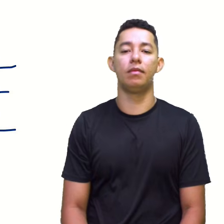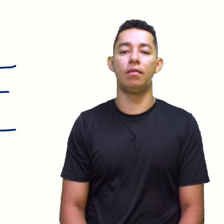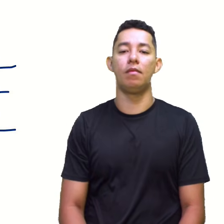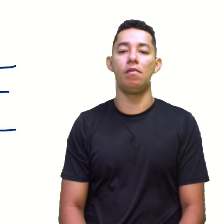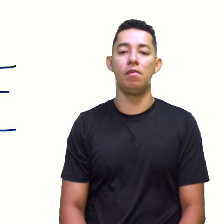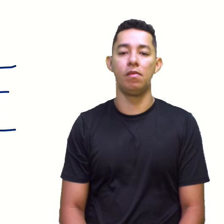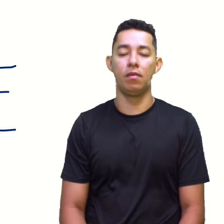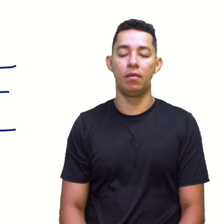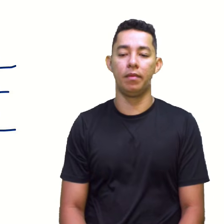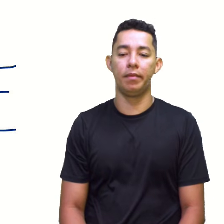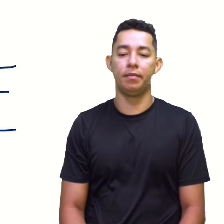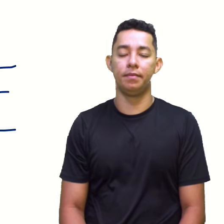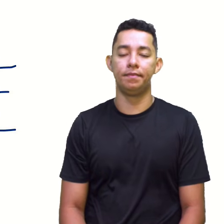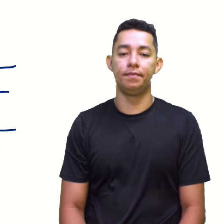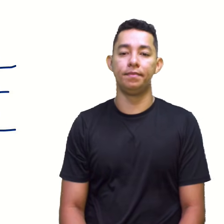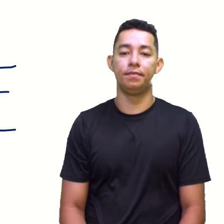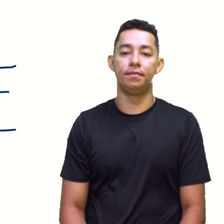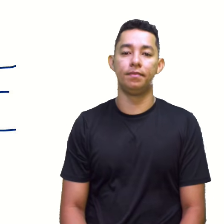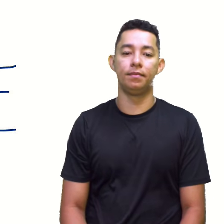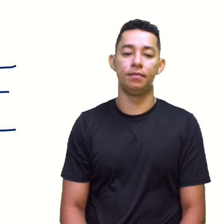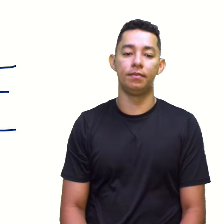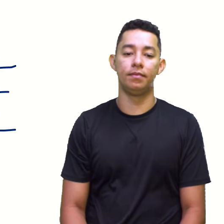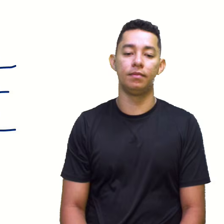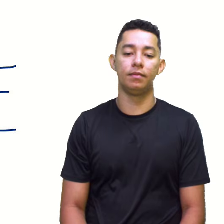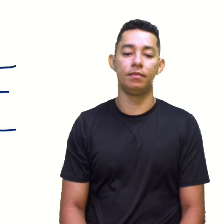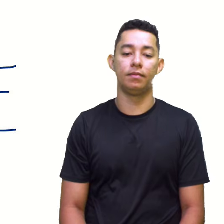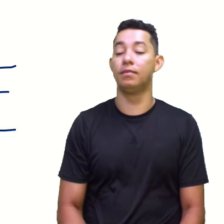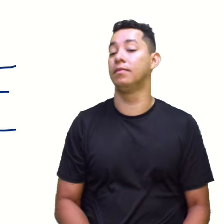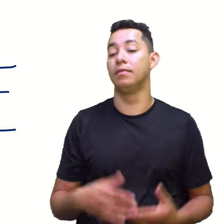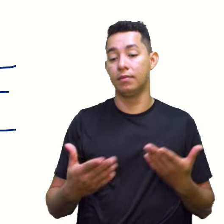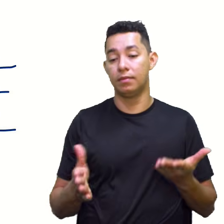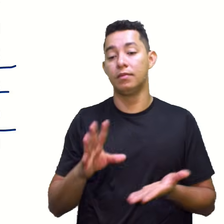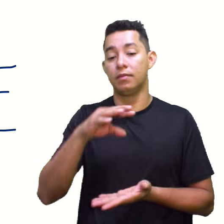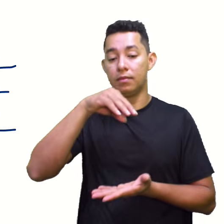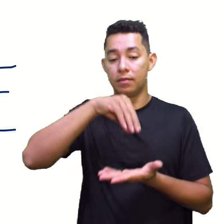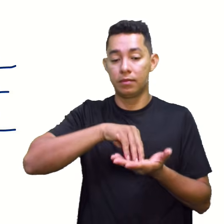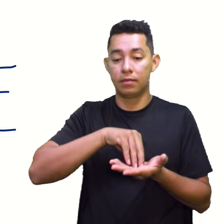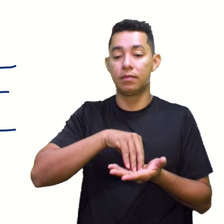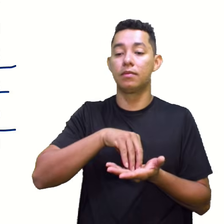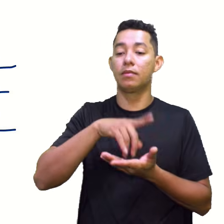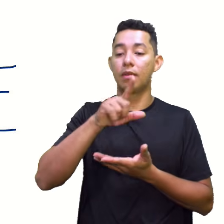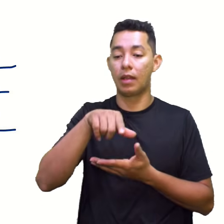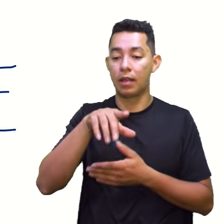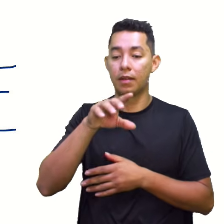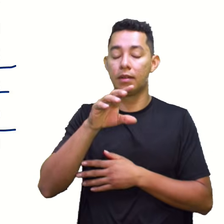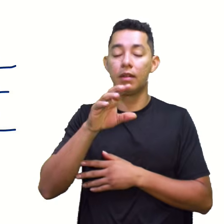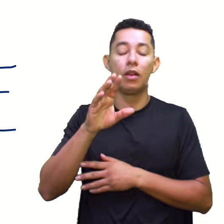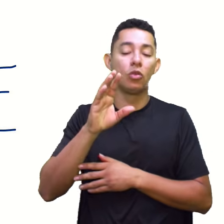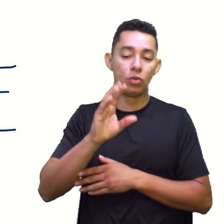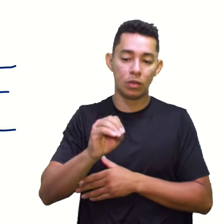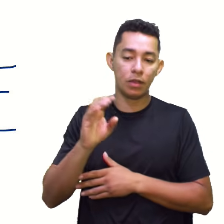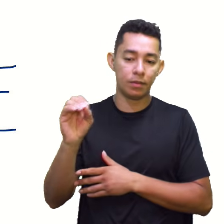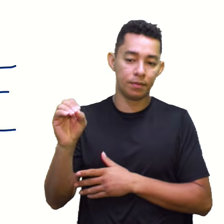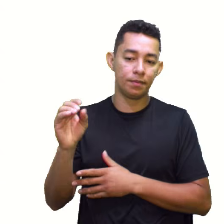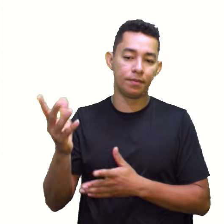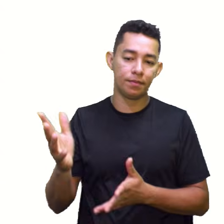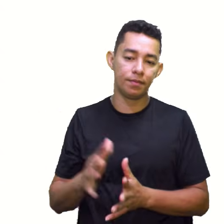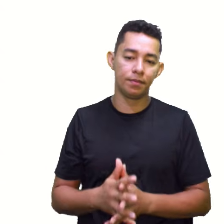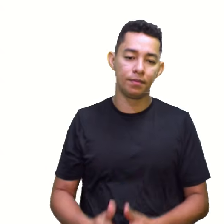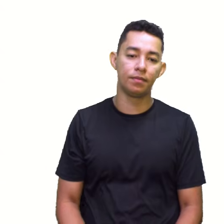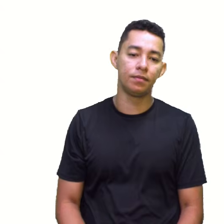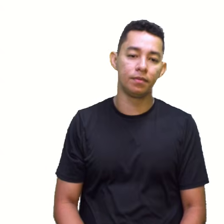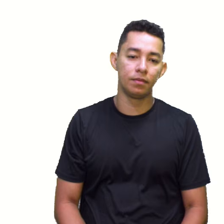0, 0. Se ele coincide com o centro da Terra, então o centro da Terra vai ter coordenada 0,